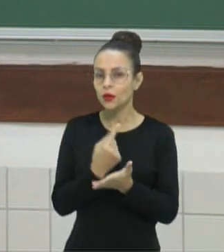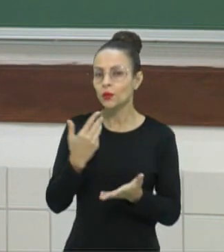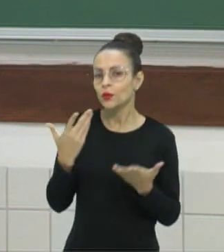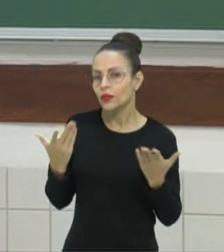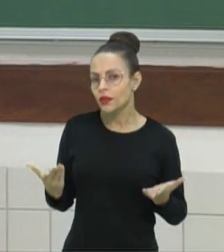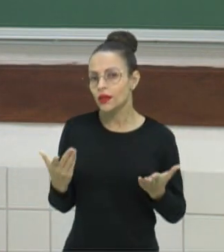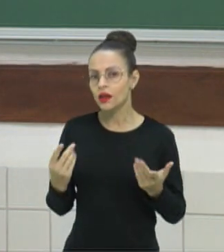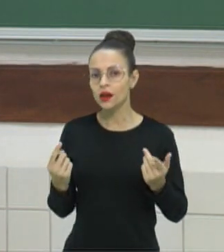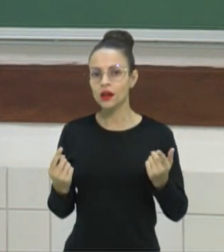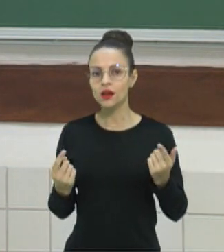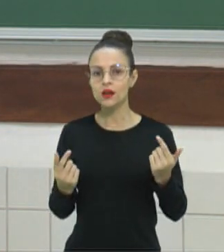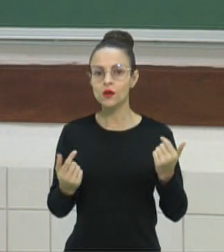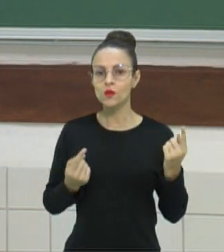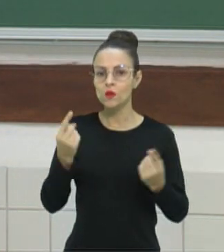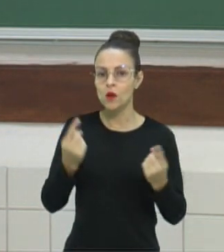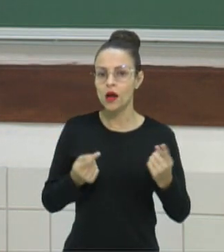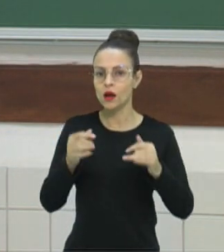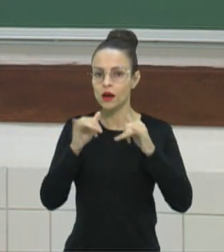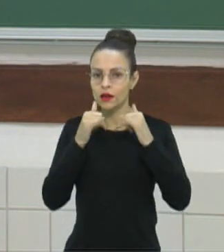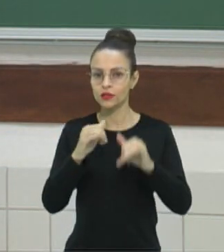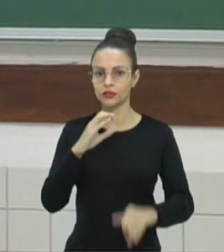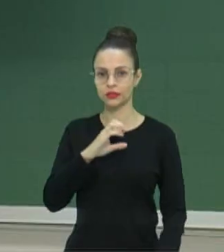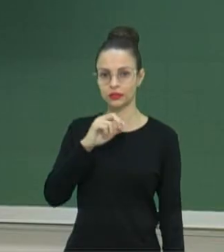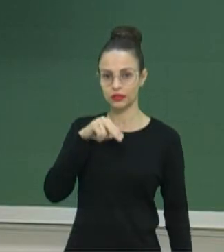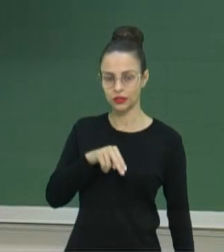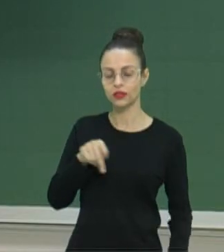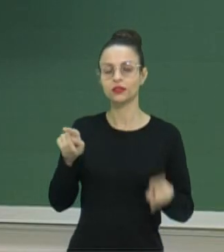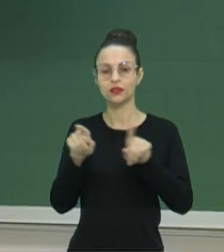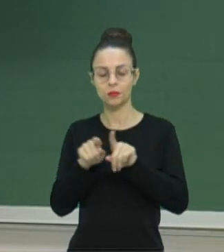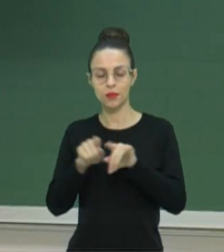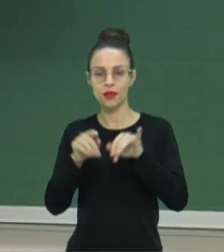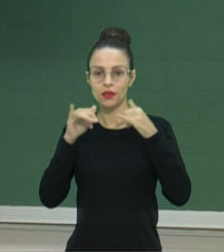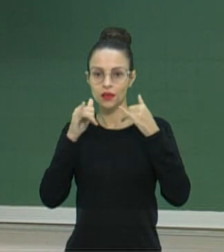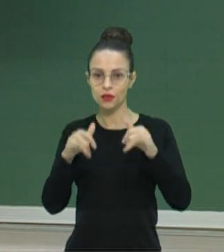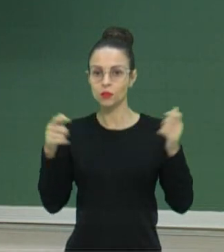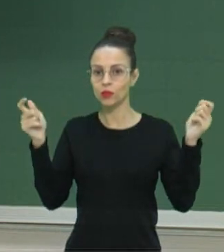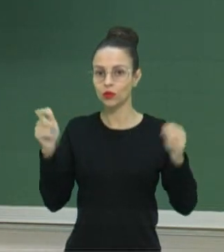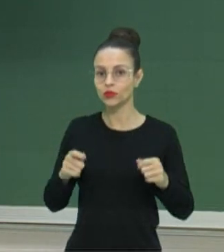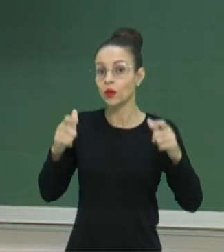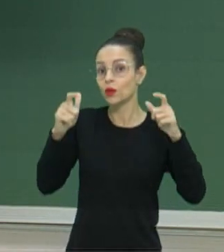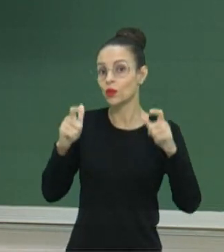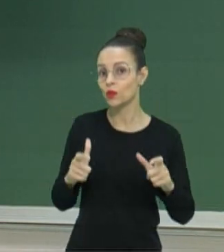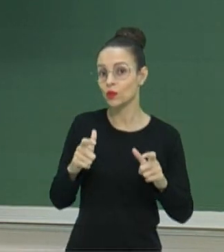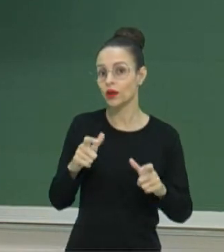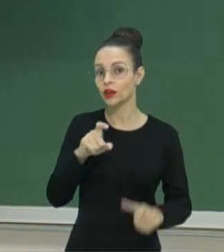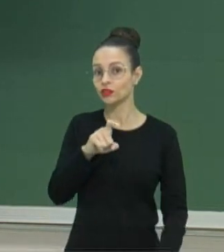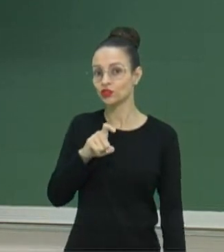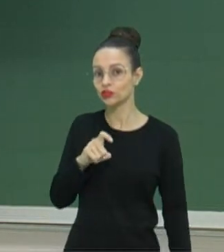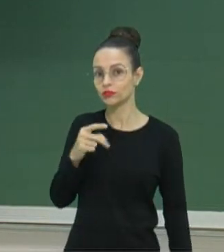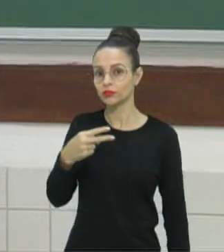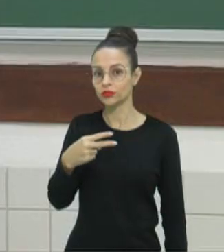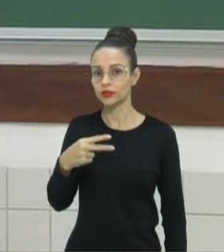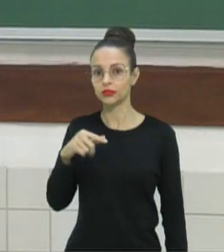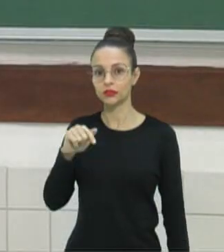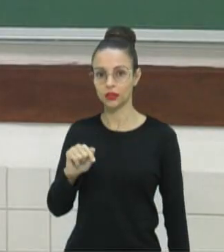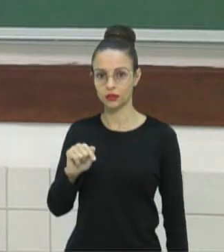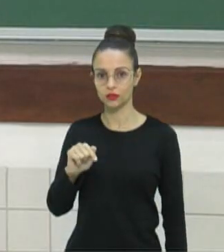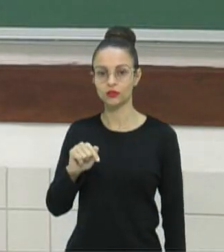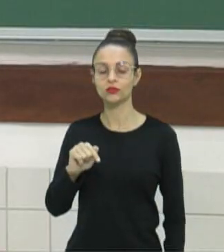qual a energia cinética e potencial do carrinho na posição x igual a 7. Vejam.